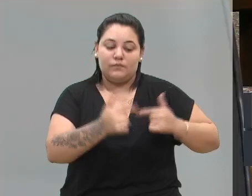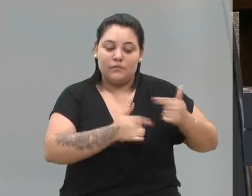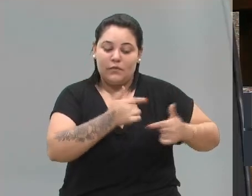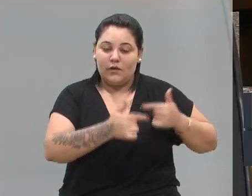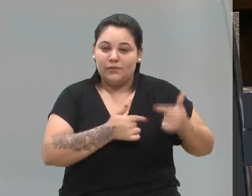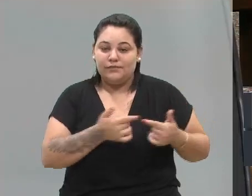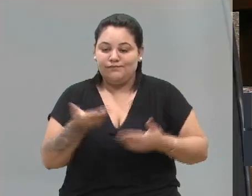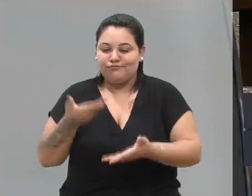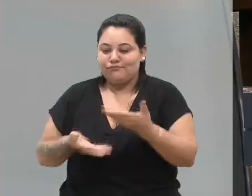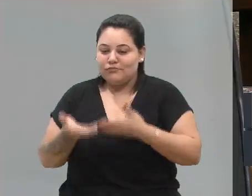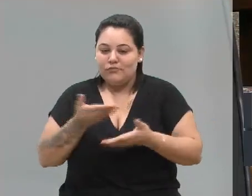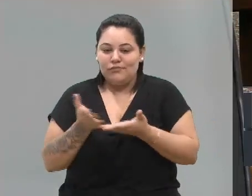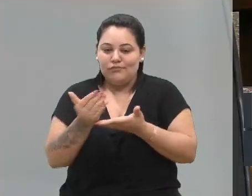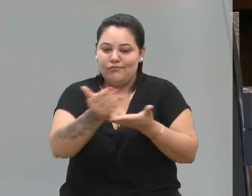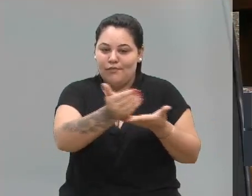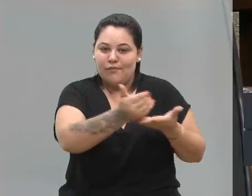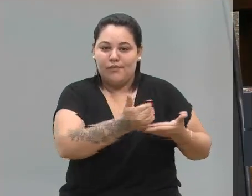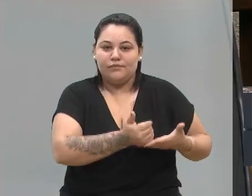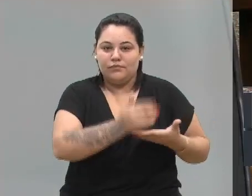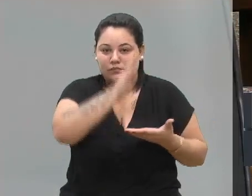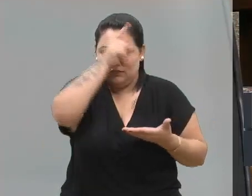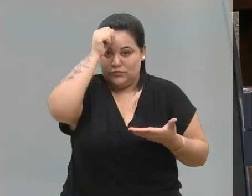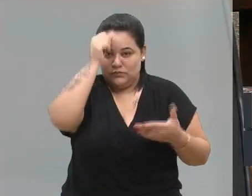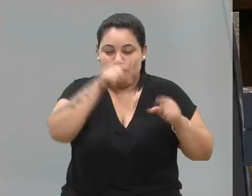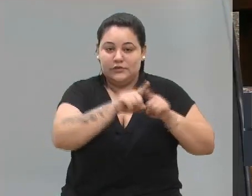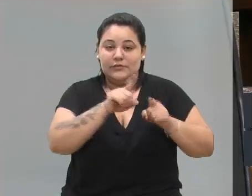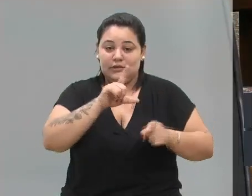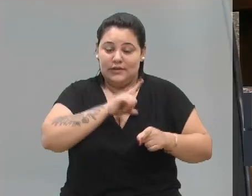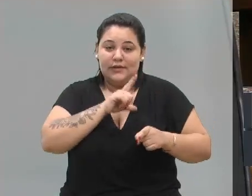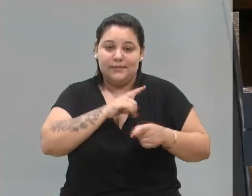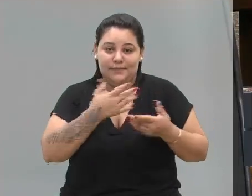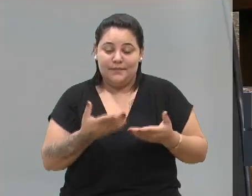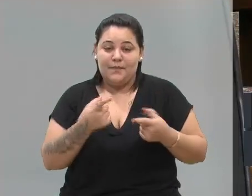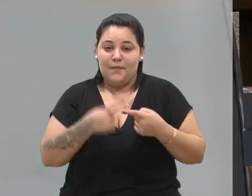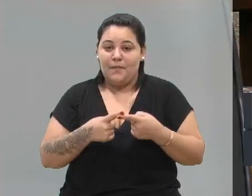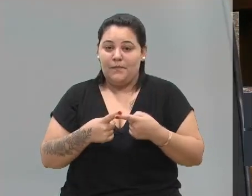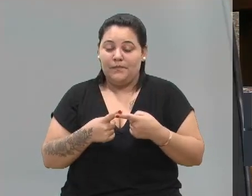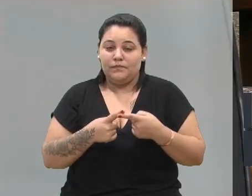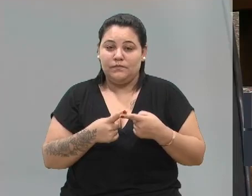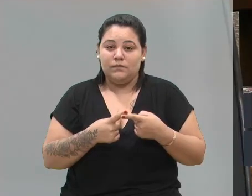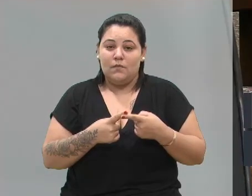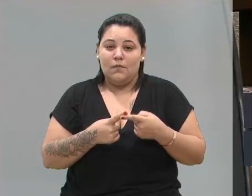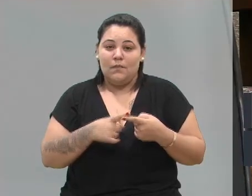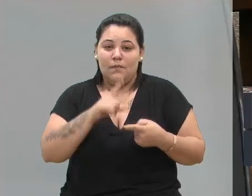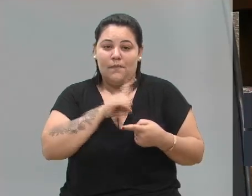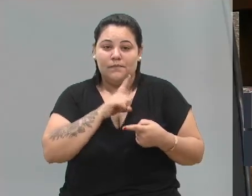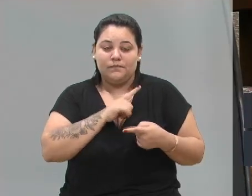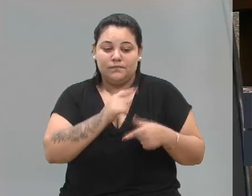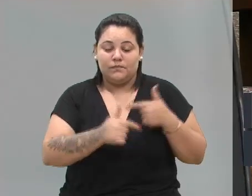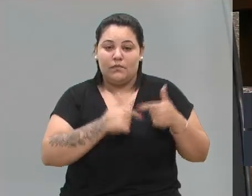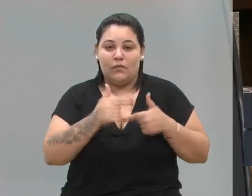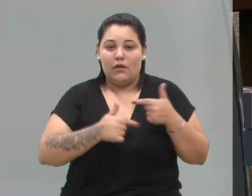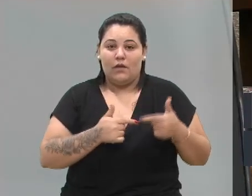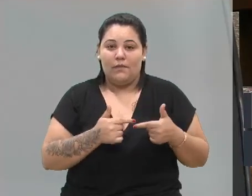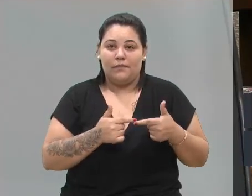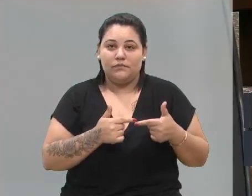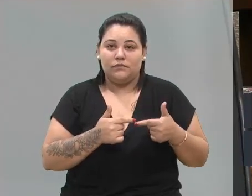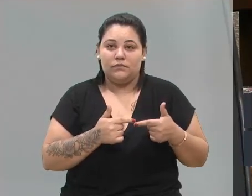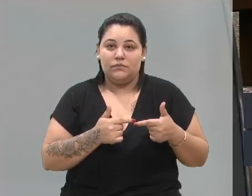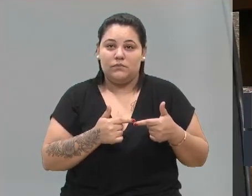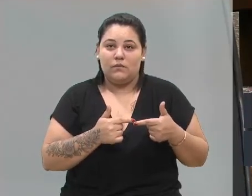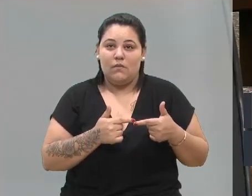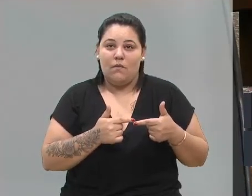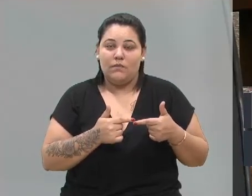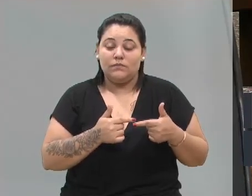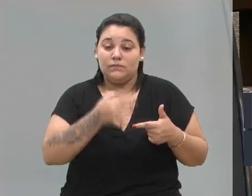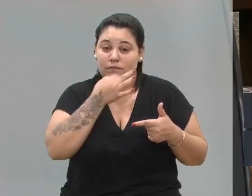quanto de arrecadação o município traz, né, absorve com o trabalho do serviço automotor. E Caxias é